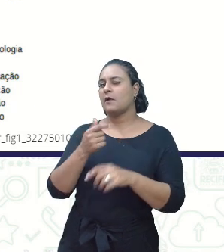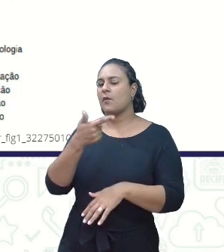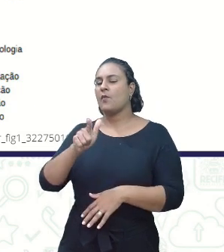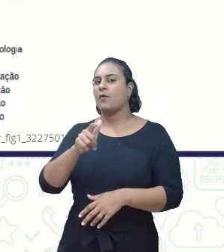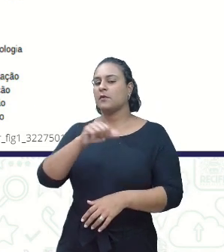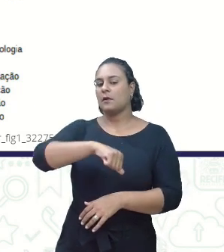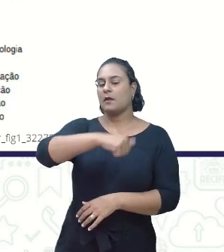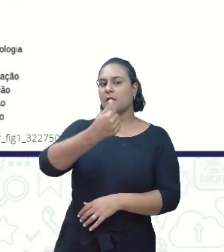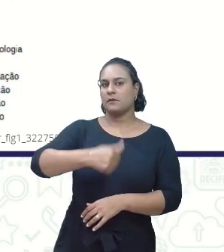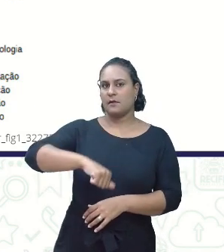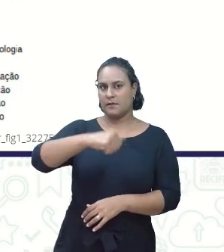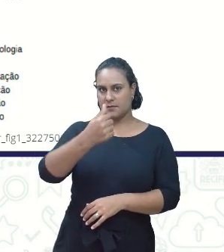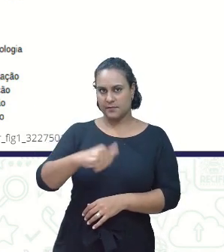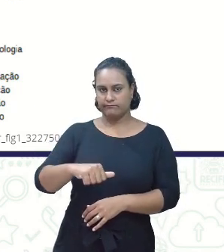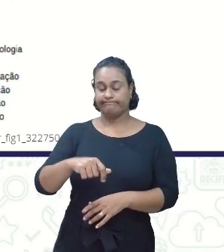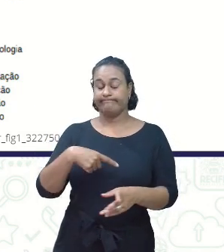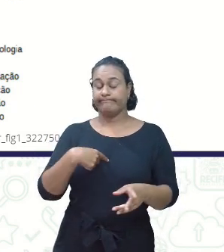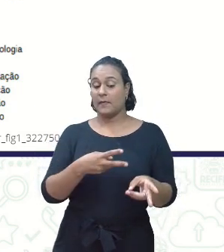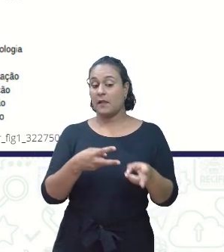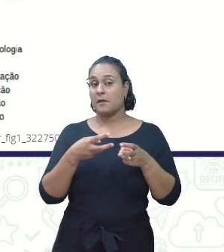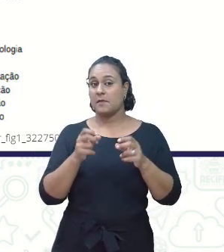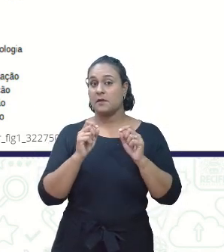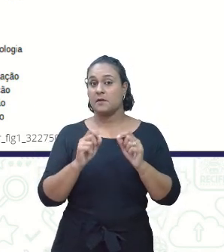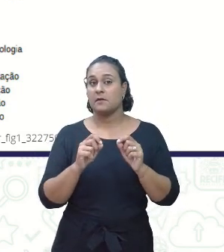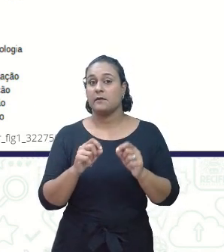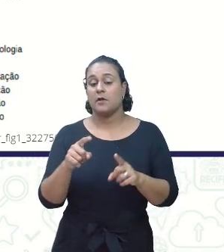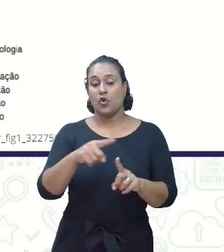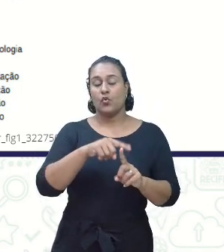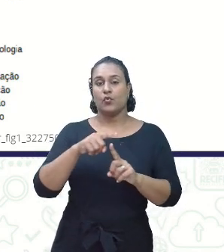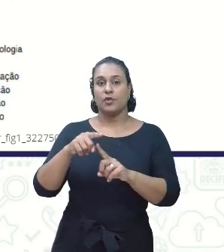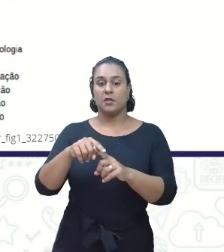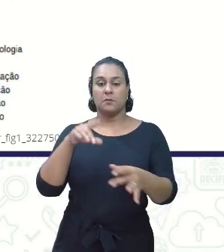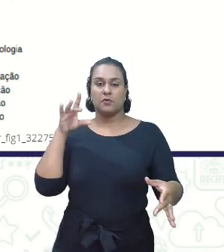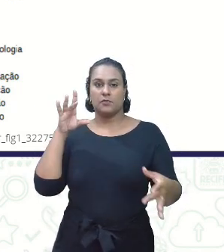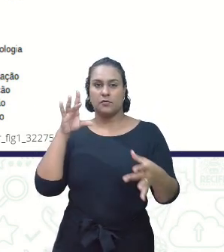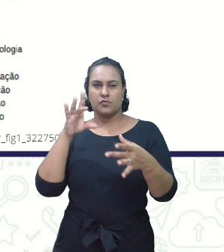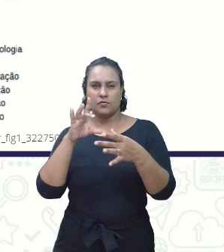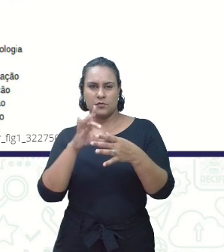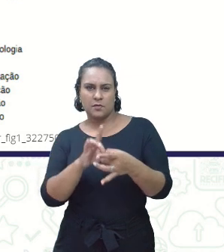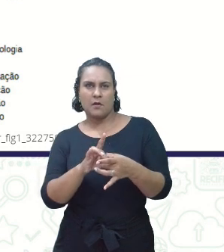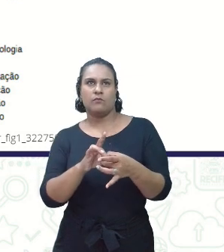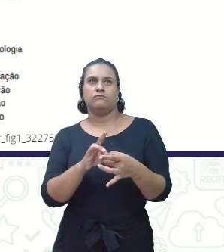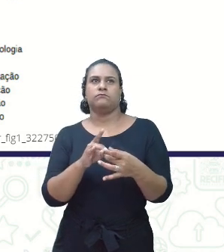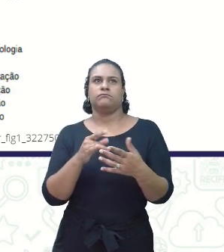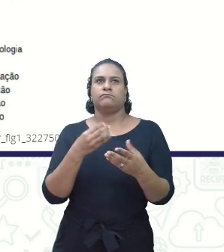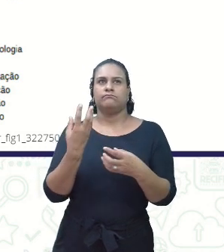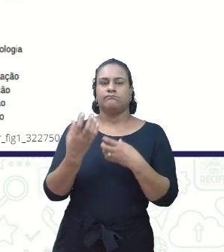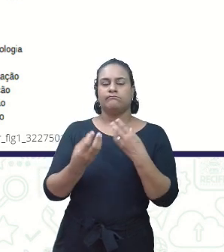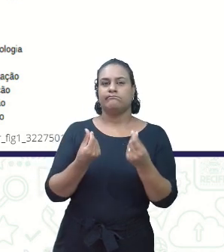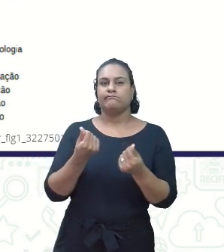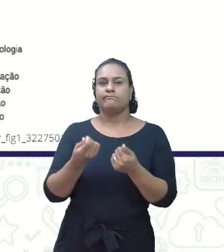interpretação. Aqui a gente começa a perceber esse tipo de junção de maneira mais